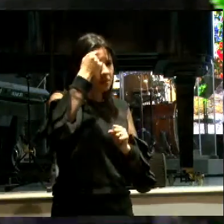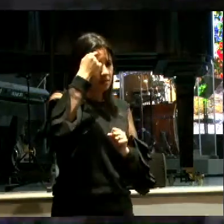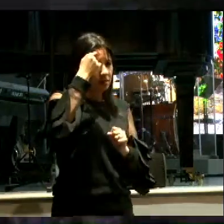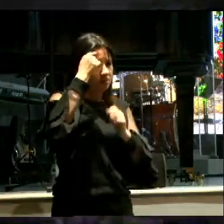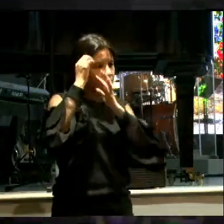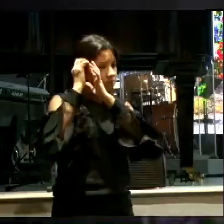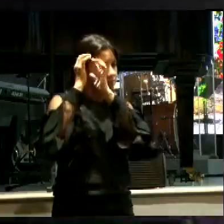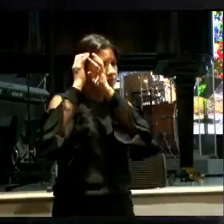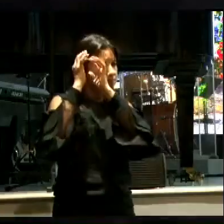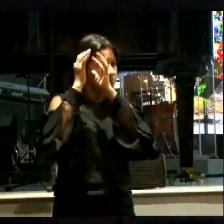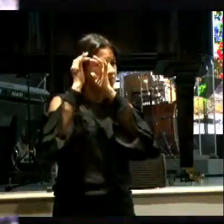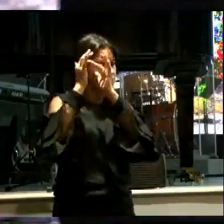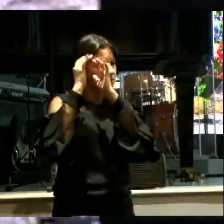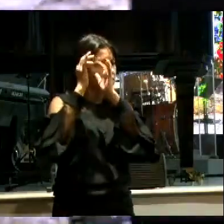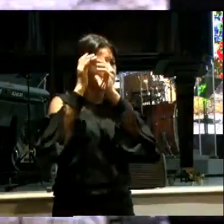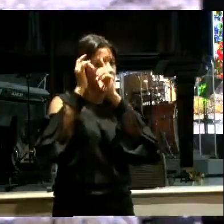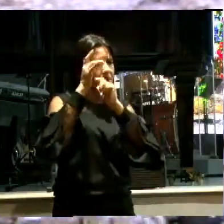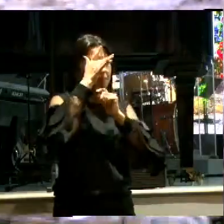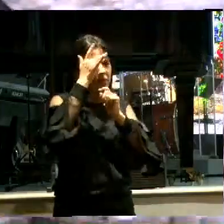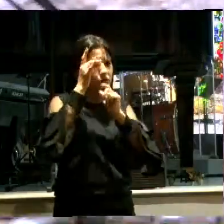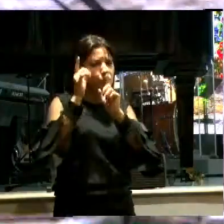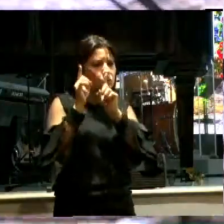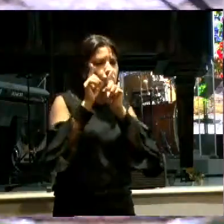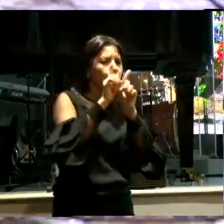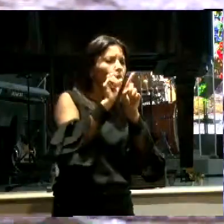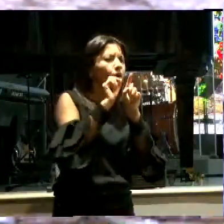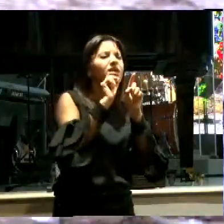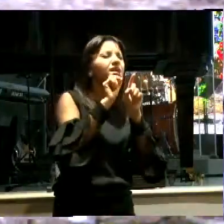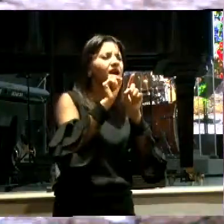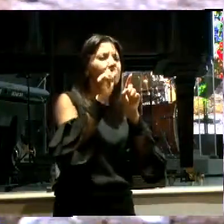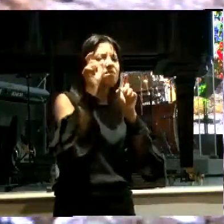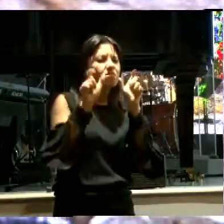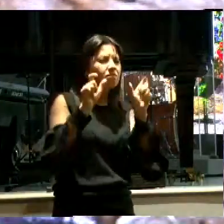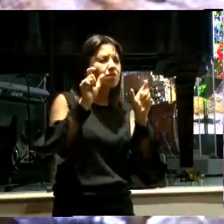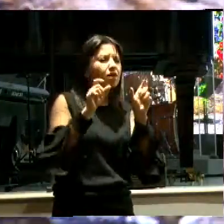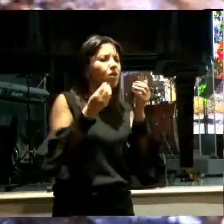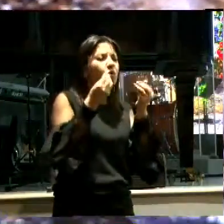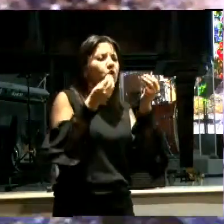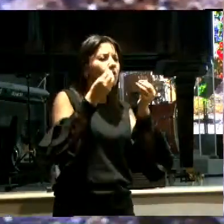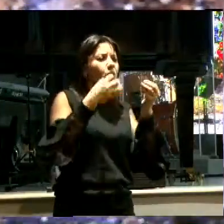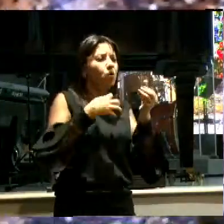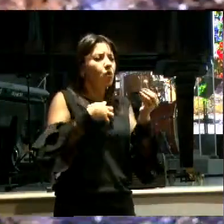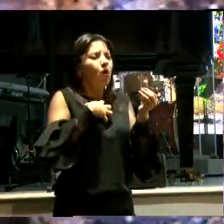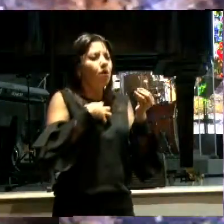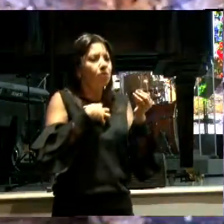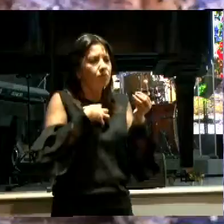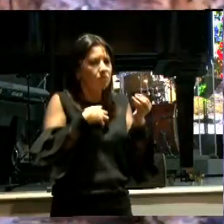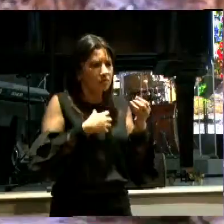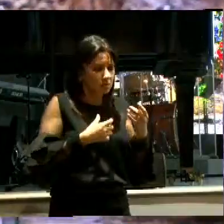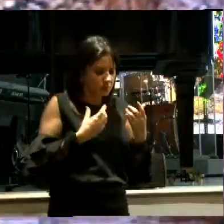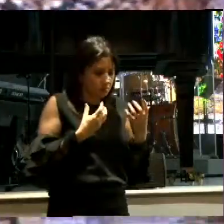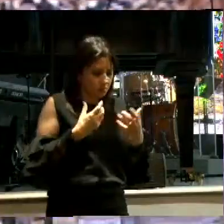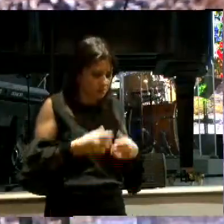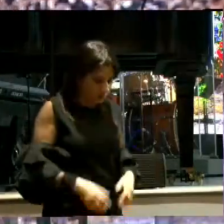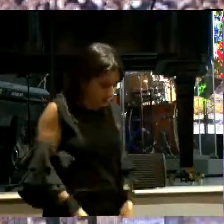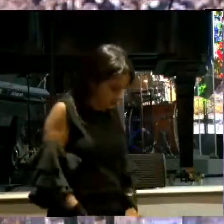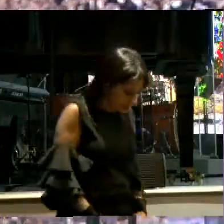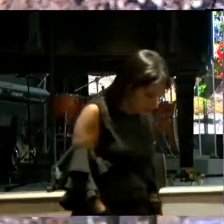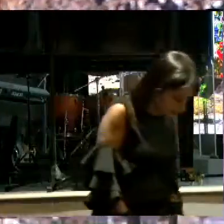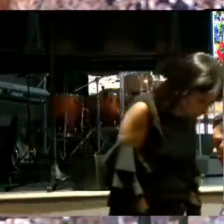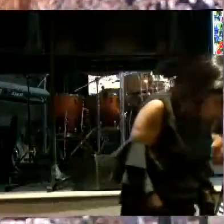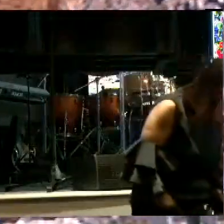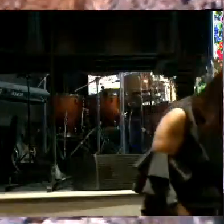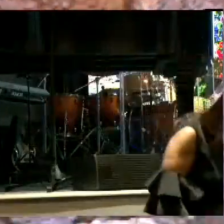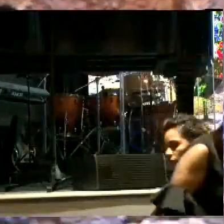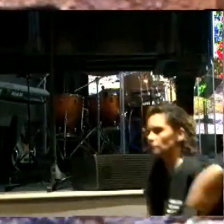no tipo de pessoas que andam te acompanhando, o tipo de pessoas que você tem aberto a porta da tua casa, a porta das